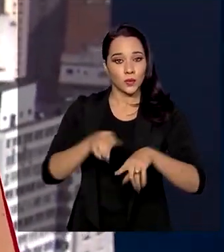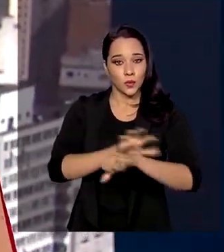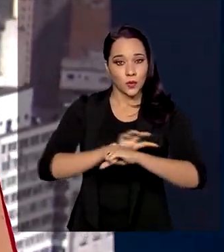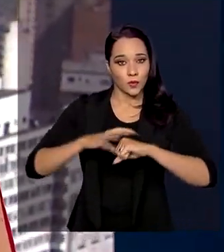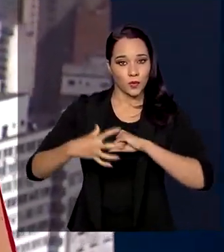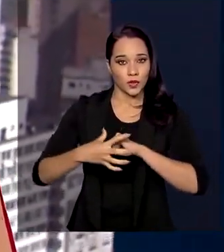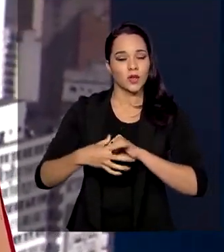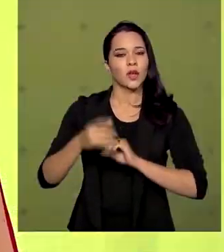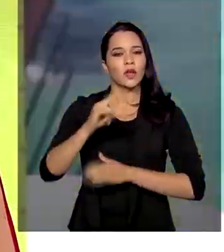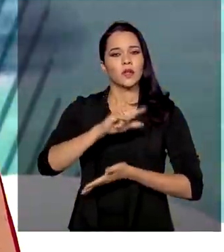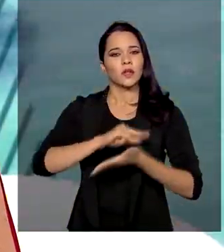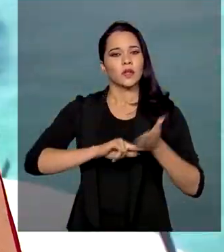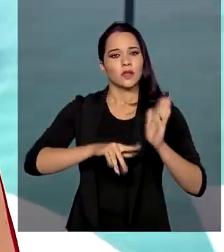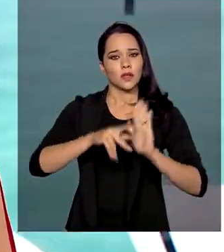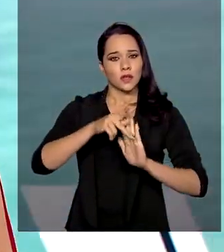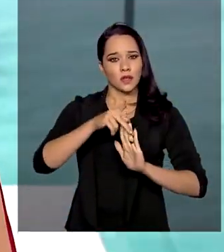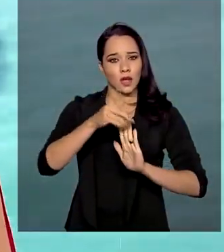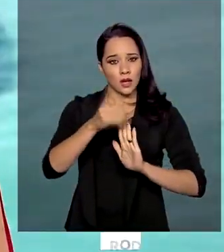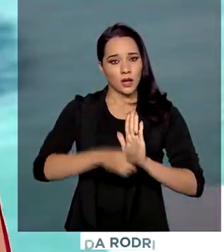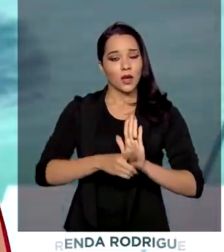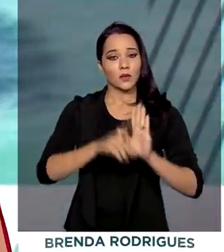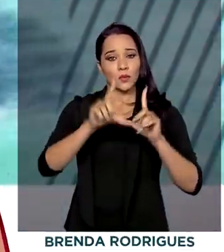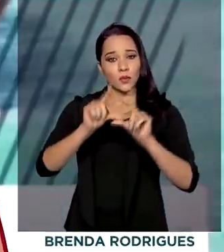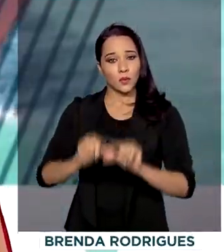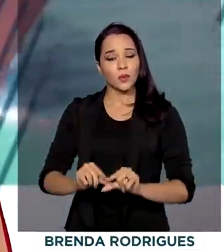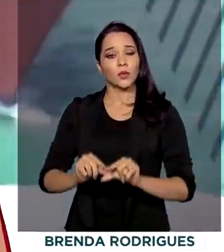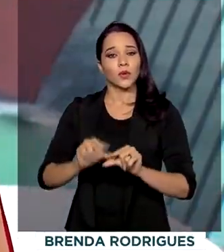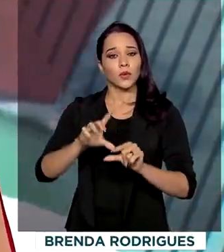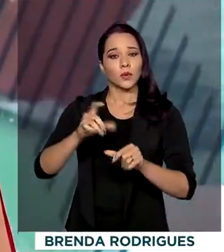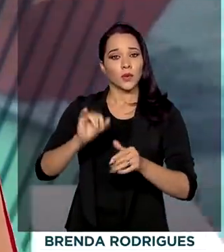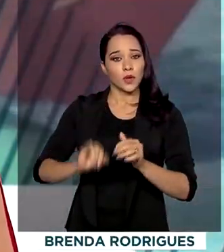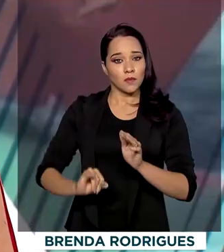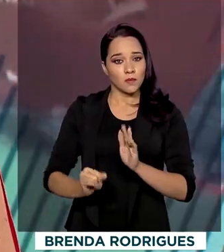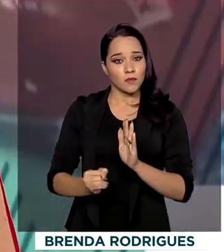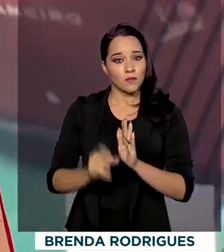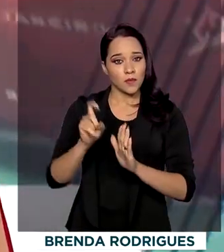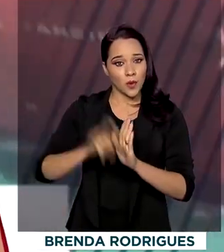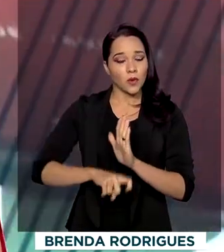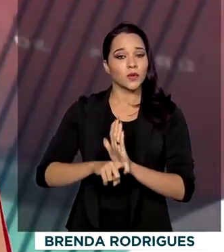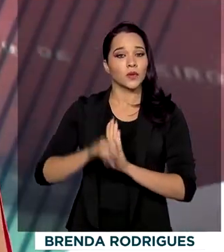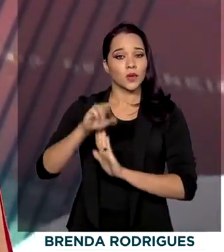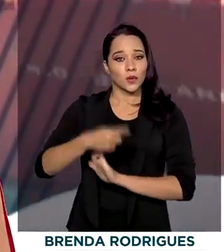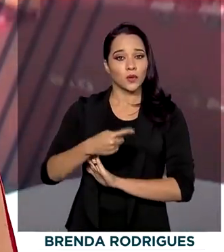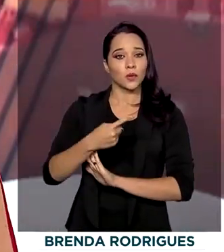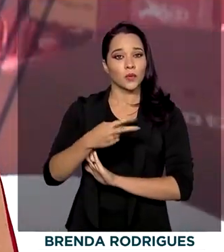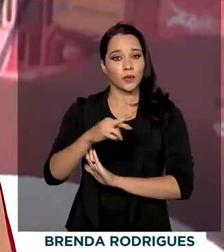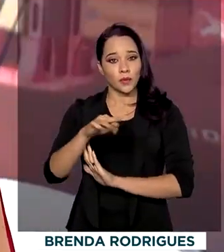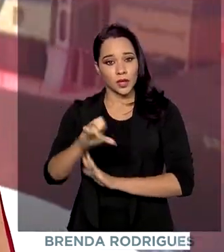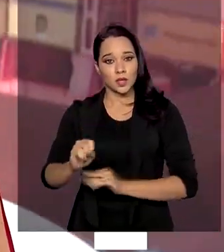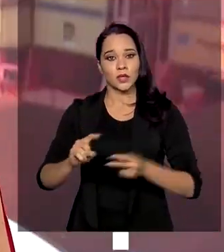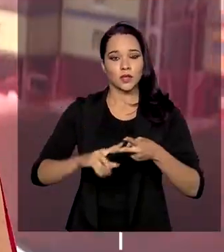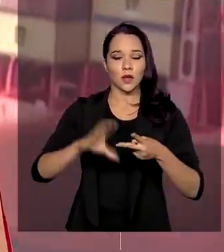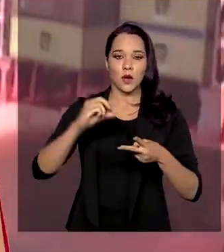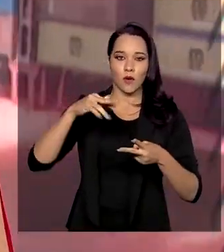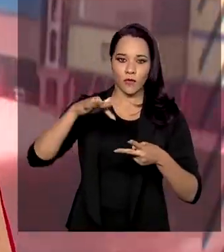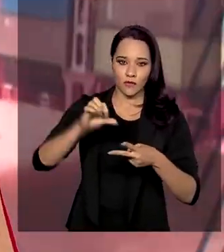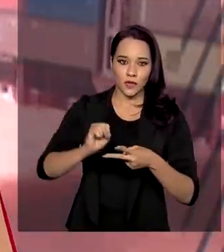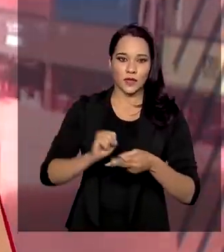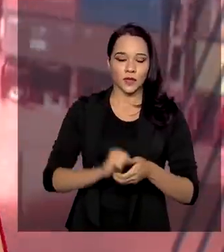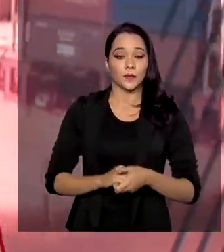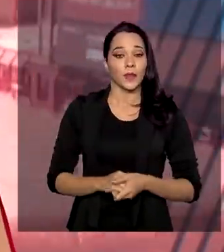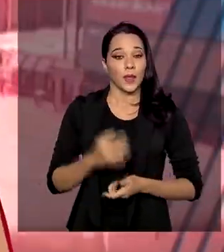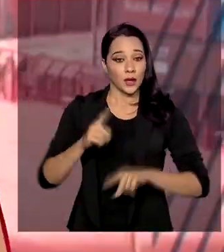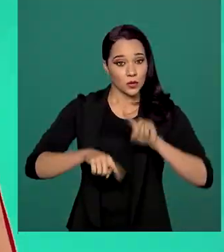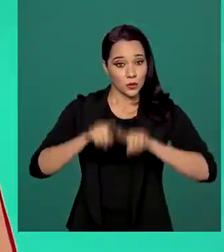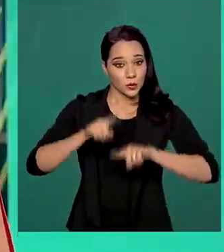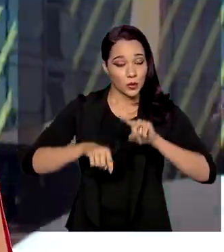O decreto mantém a redução do imposto sobre produtos industrializados do PIS-PASEP e da COFINS. Entre os